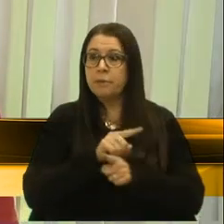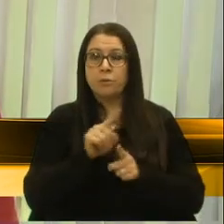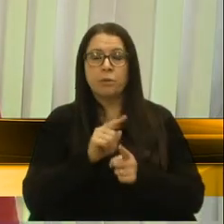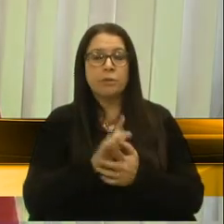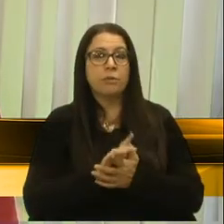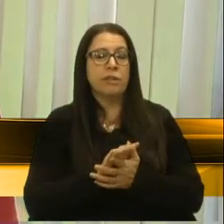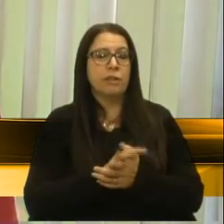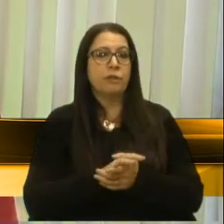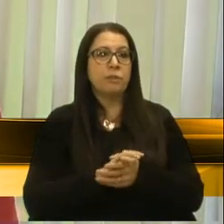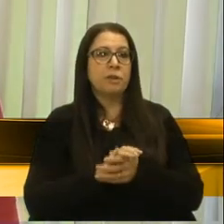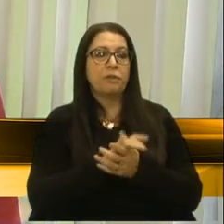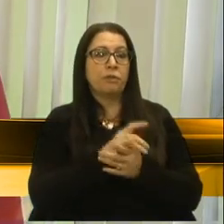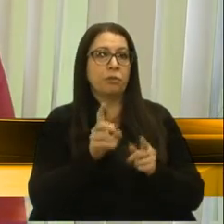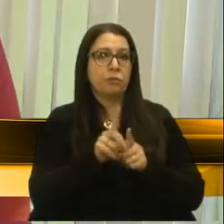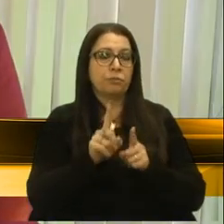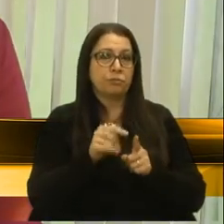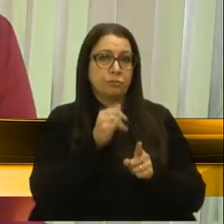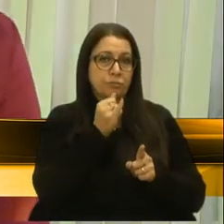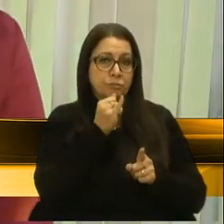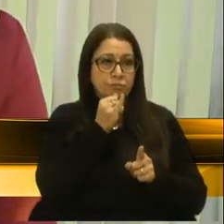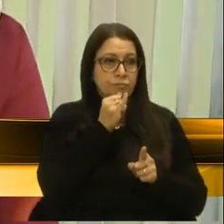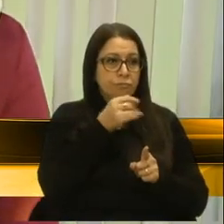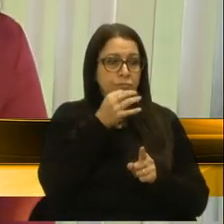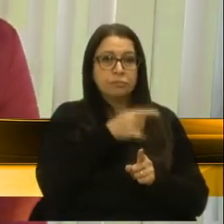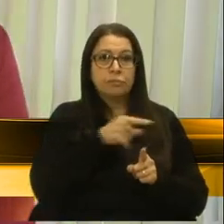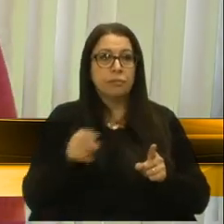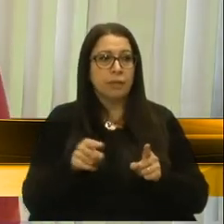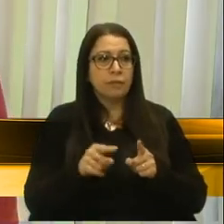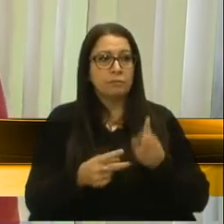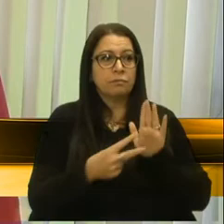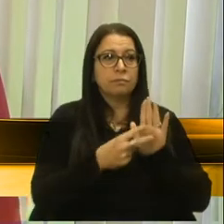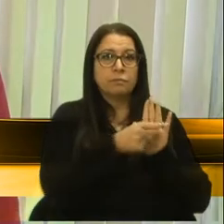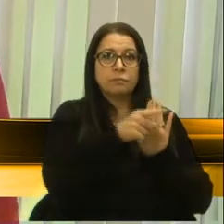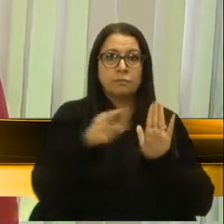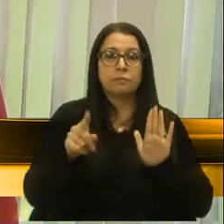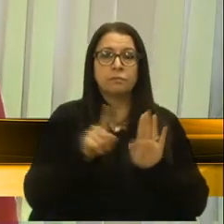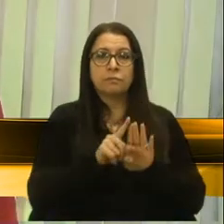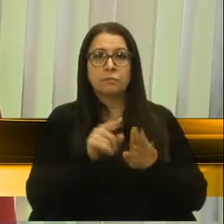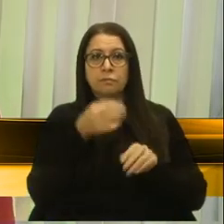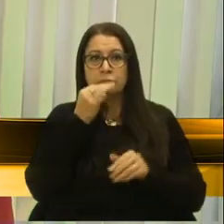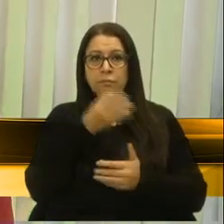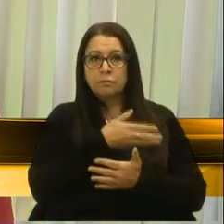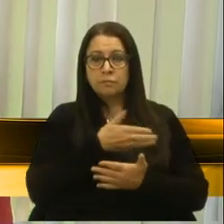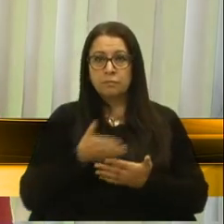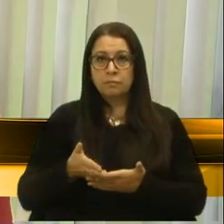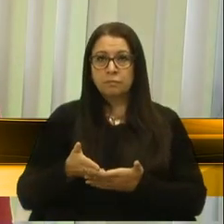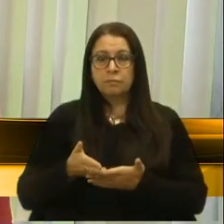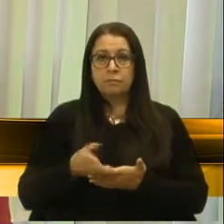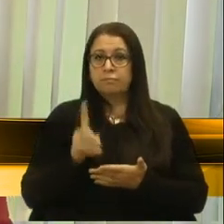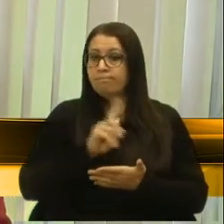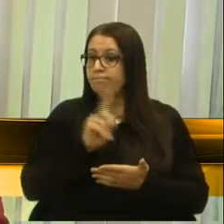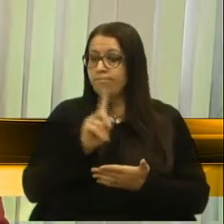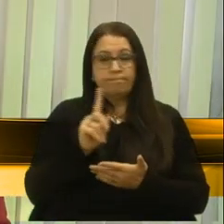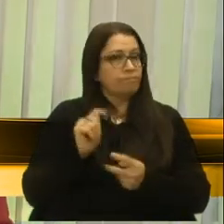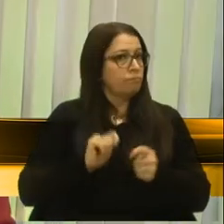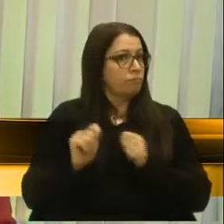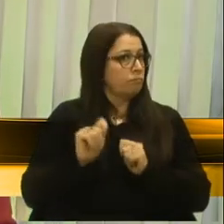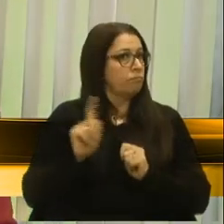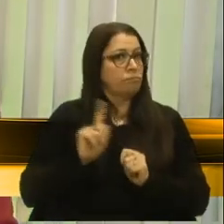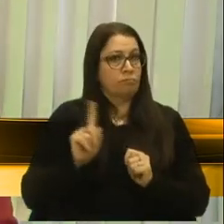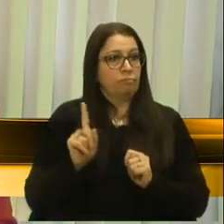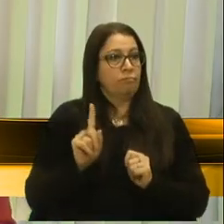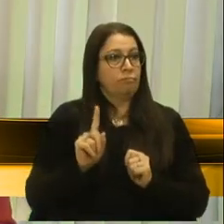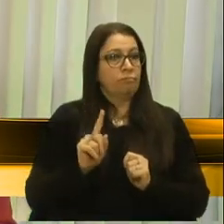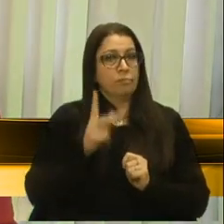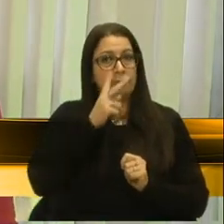das testagens em Caxias, estar atento, porque a situação em Caxias não está sob controle. Como eu